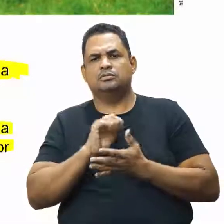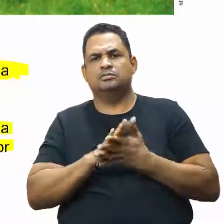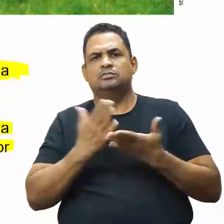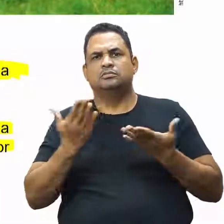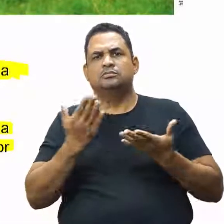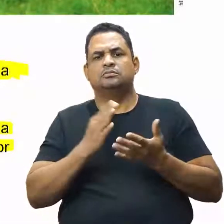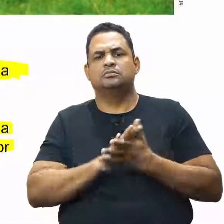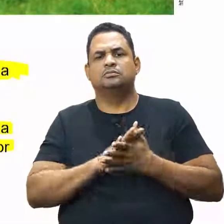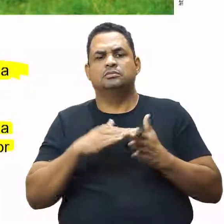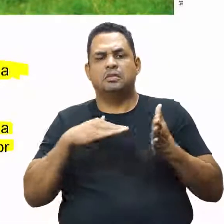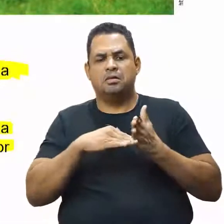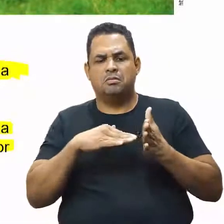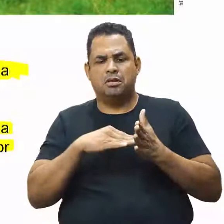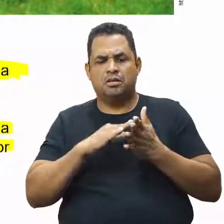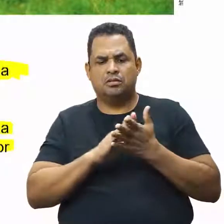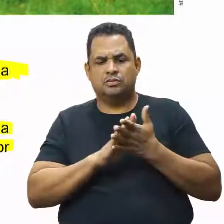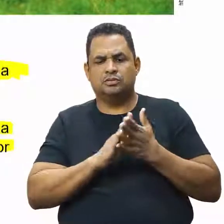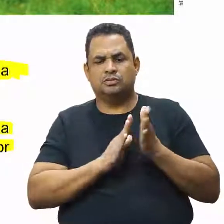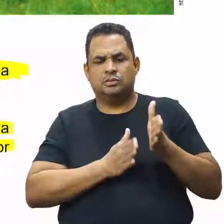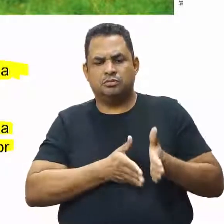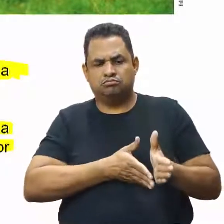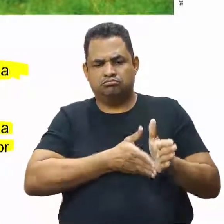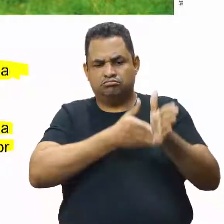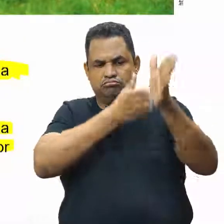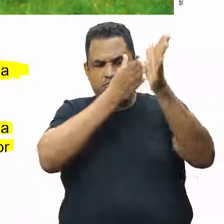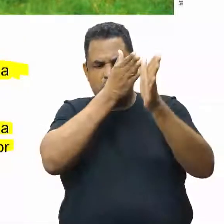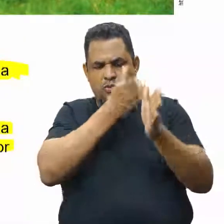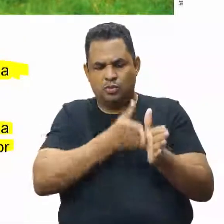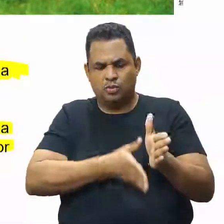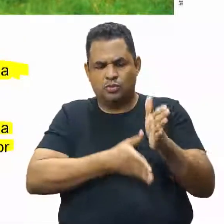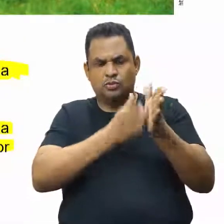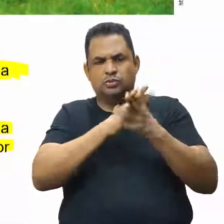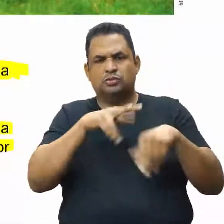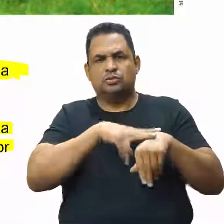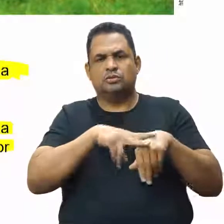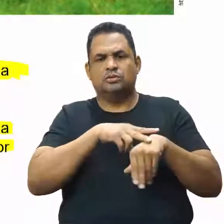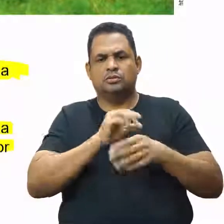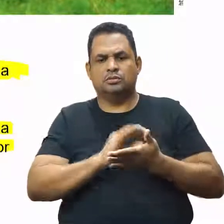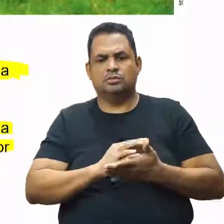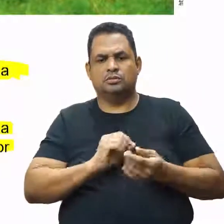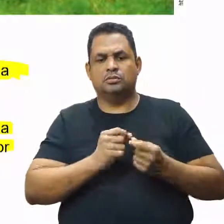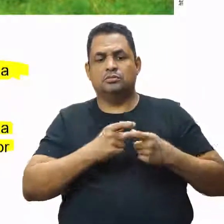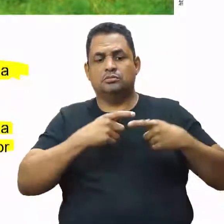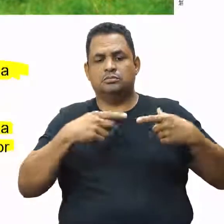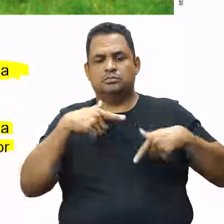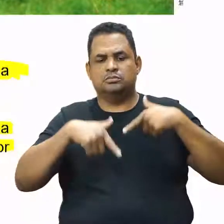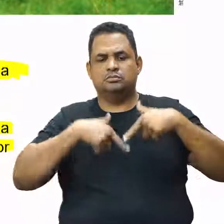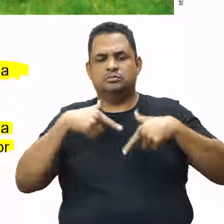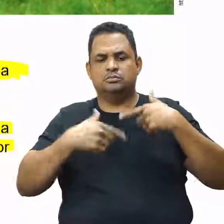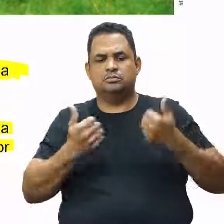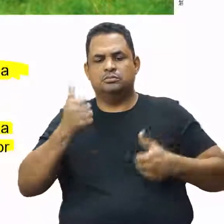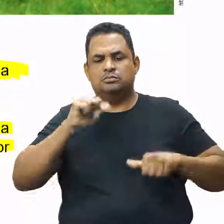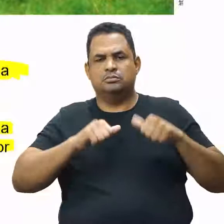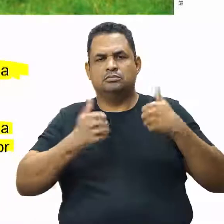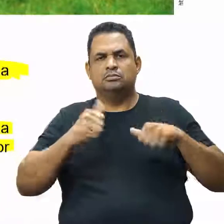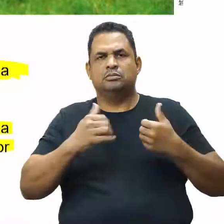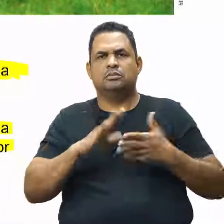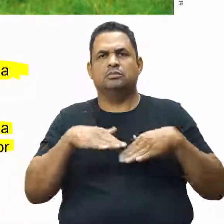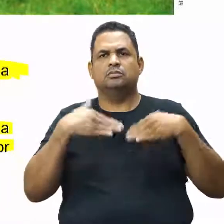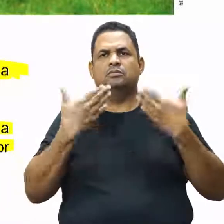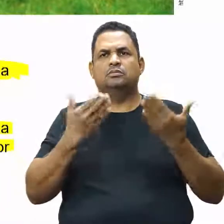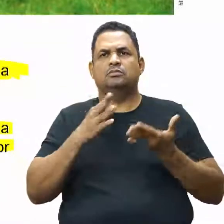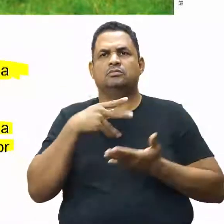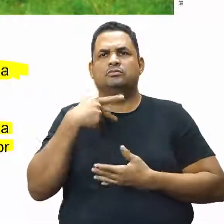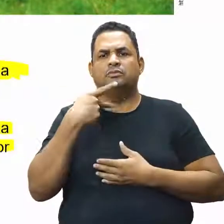barreiras físicas, como o muro verde, e isso vai aumentar o processo de produção e qualificação. Se você for fazer